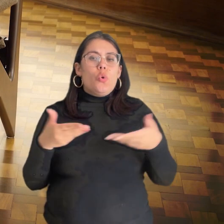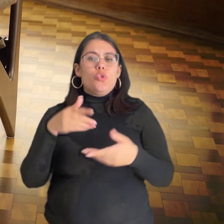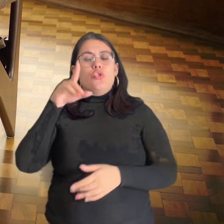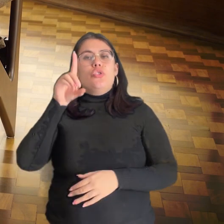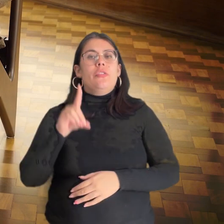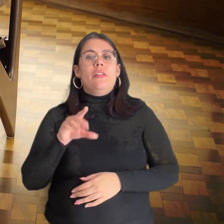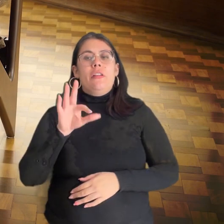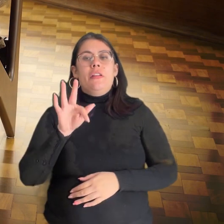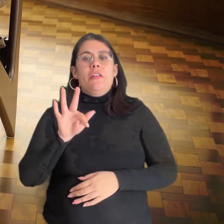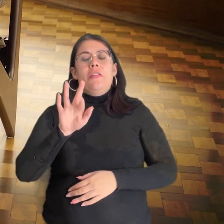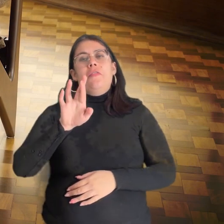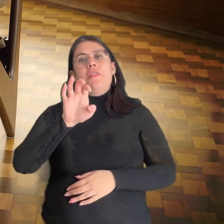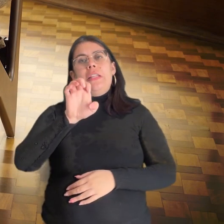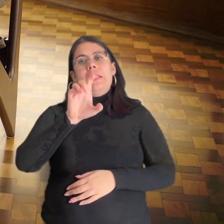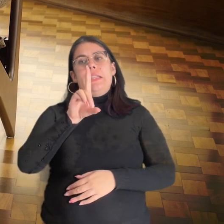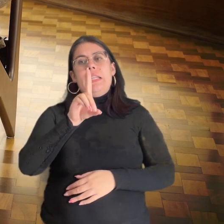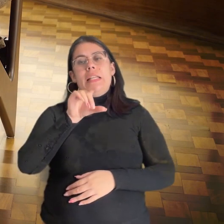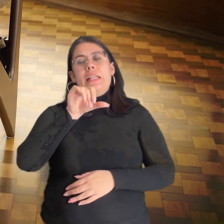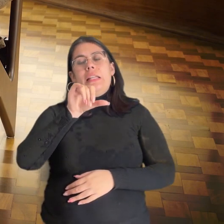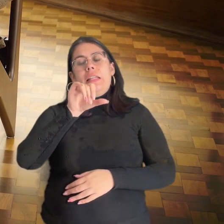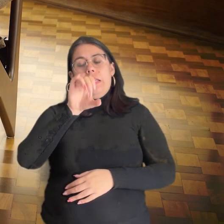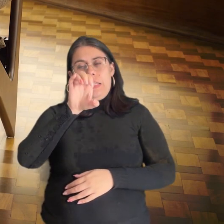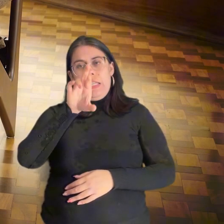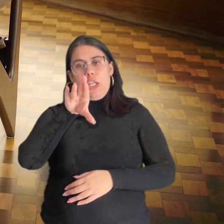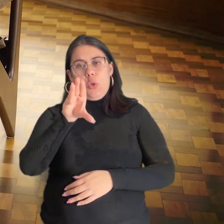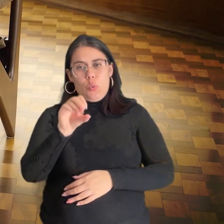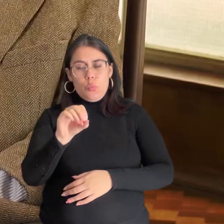o atual diretor, que é o Frederico Lehmann,